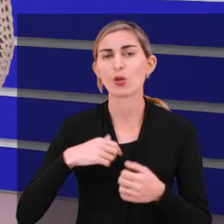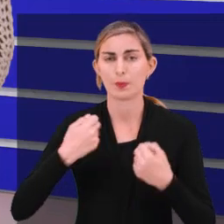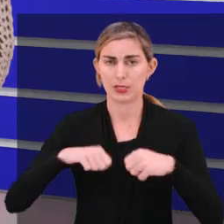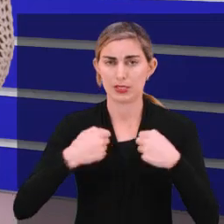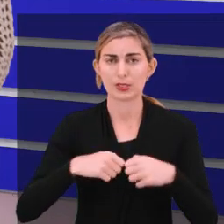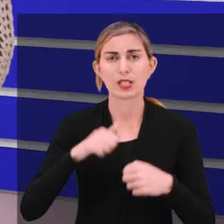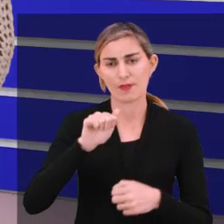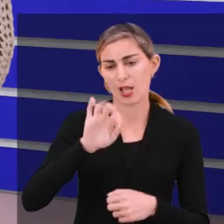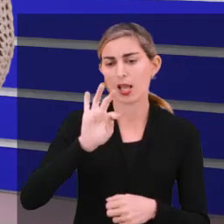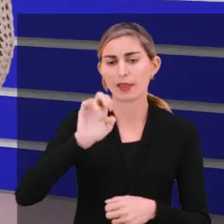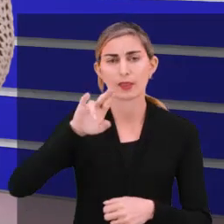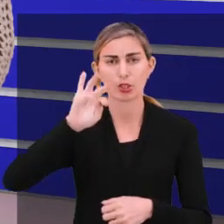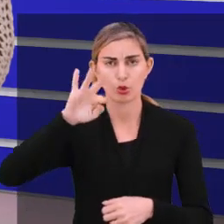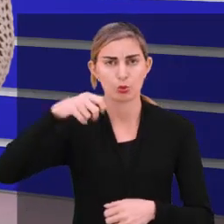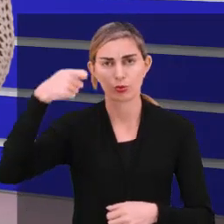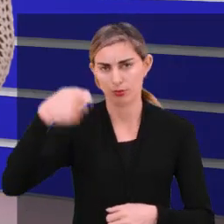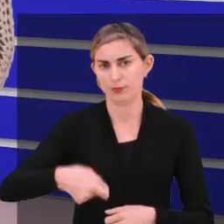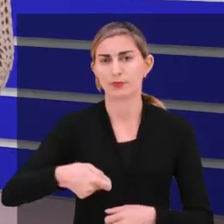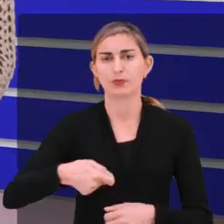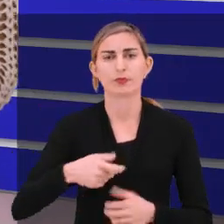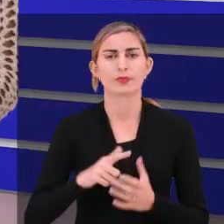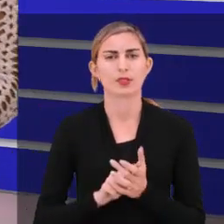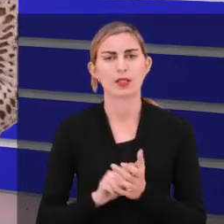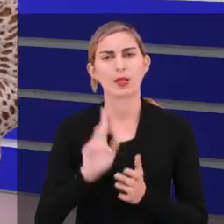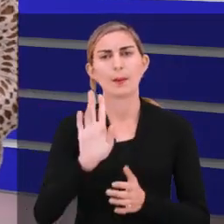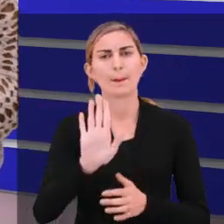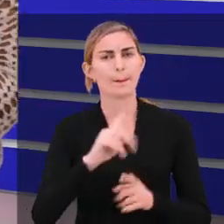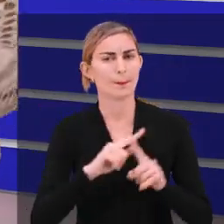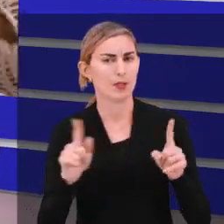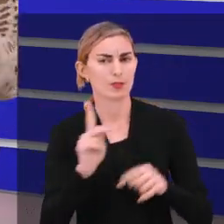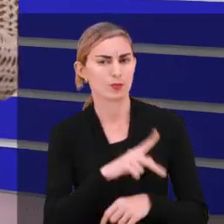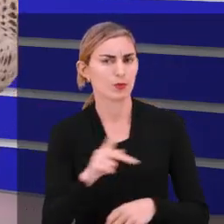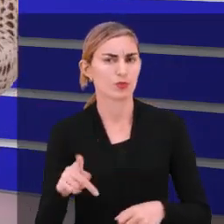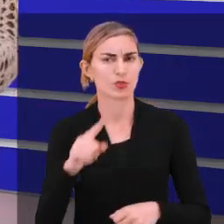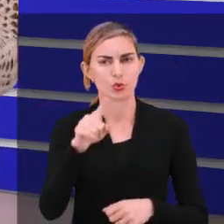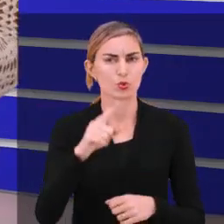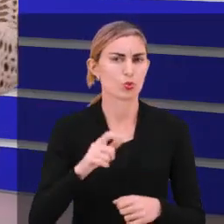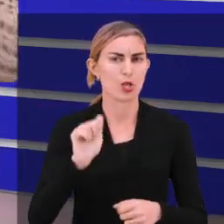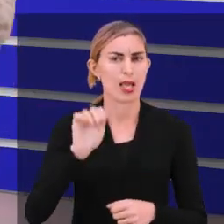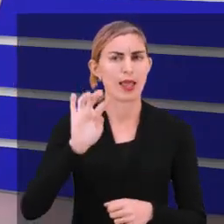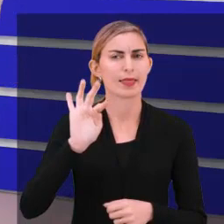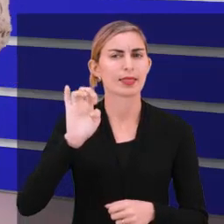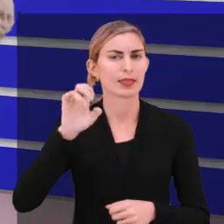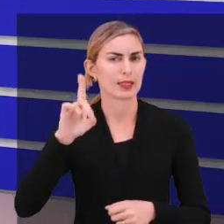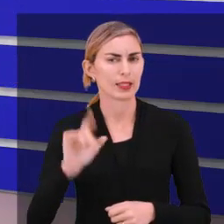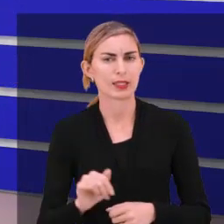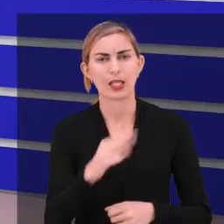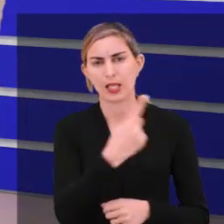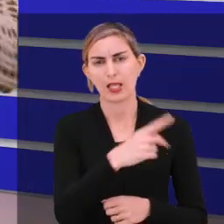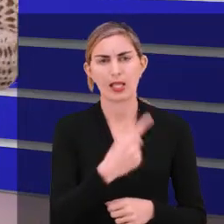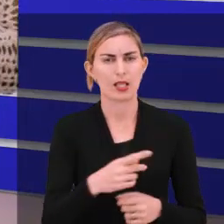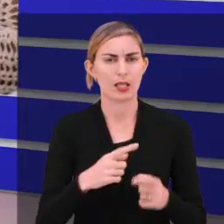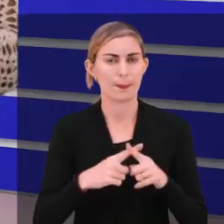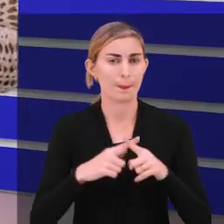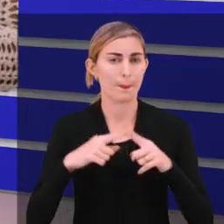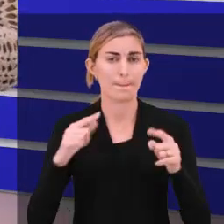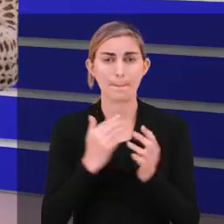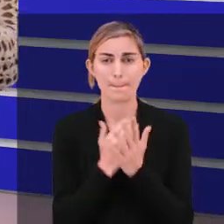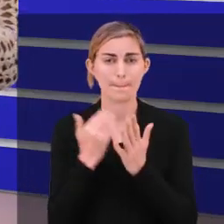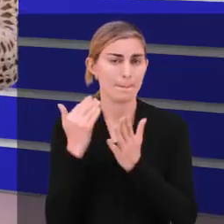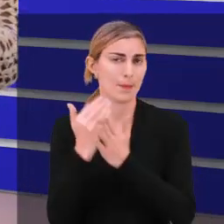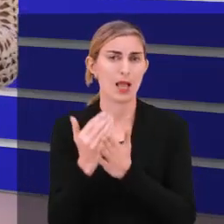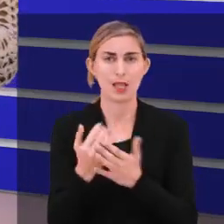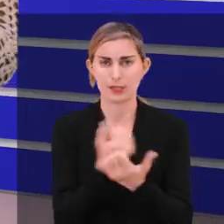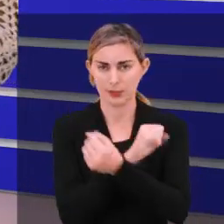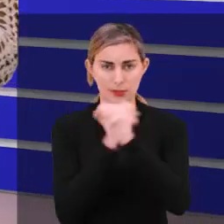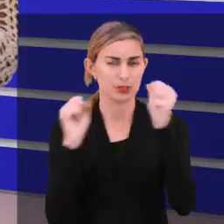mais drástica, de punição. Mas, professora Andréia, e não atender também não ia deixá-la mais...